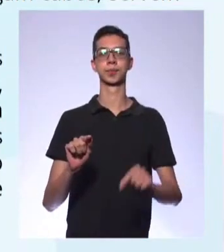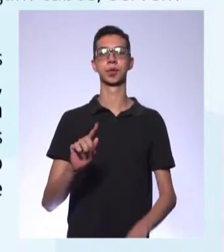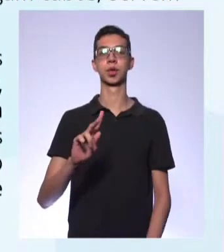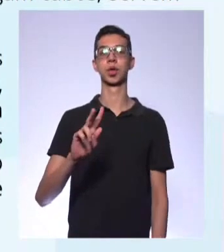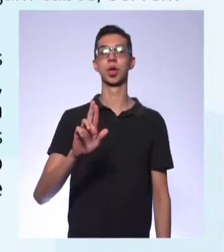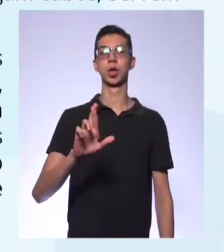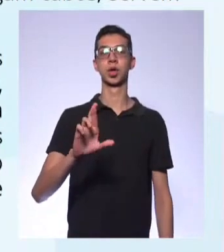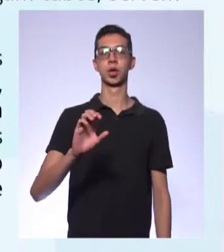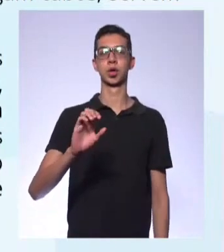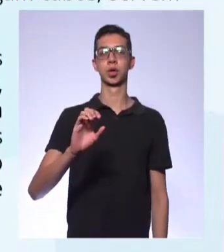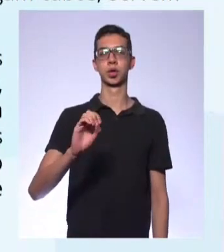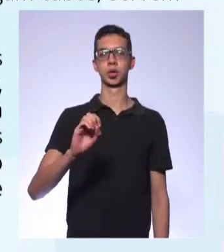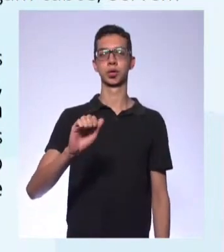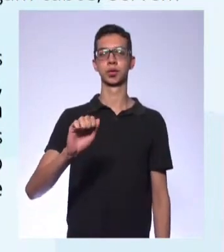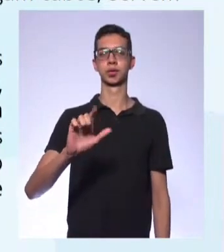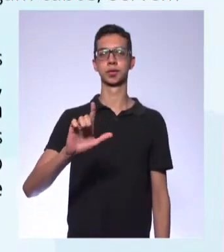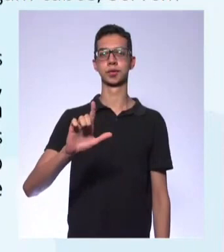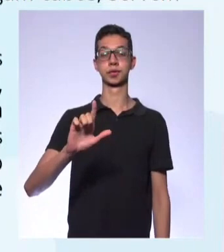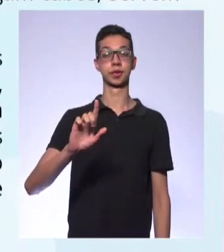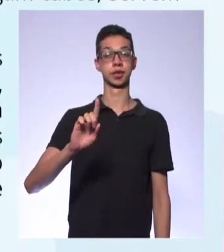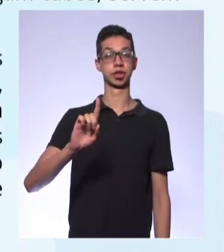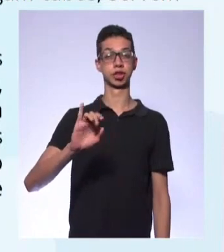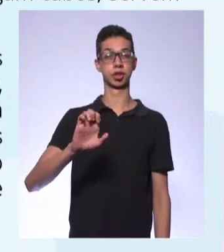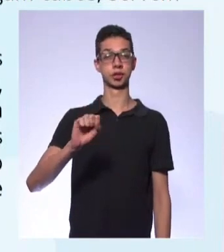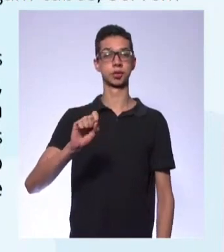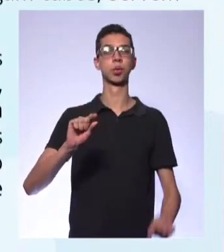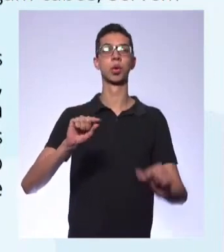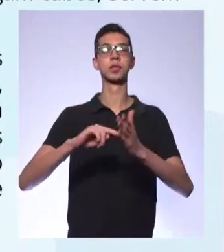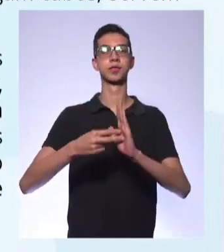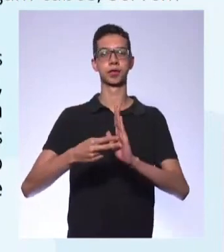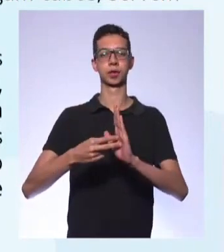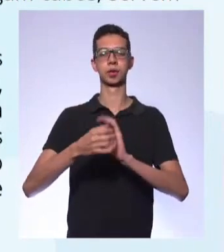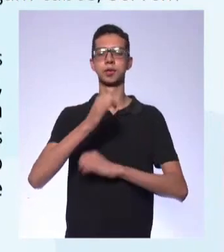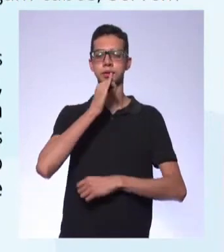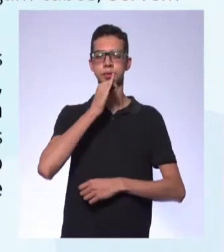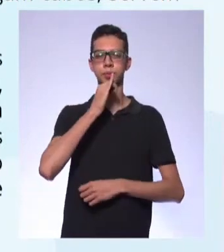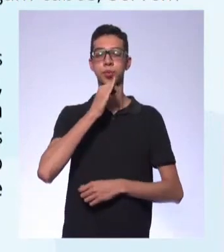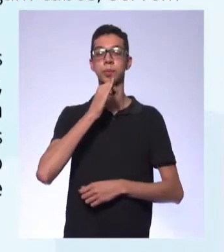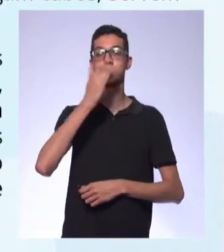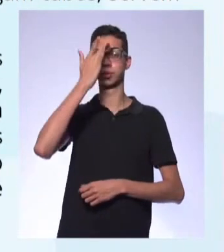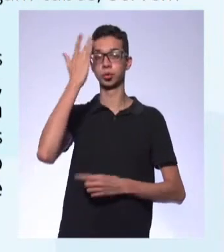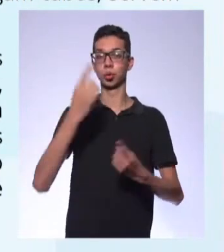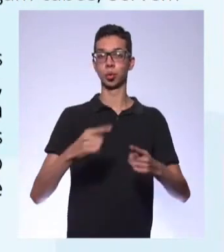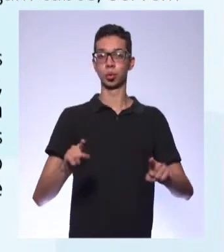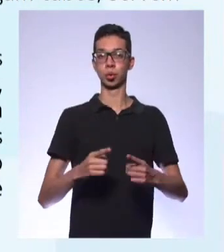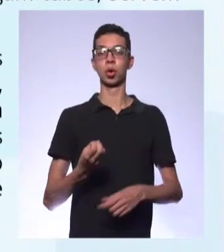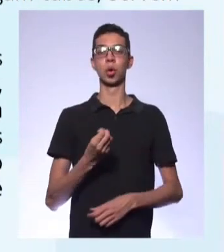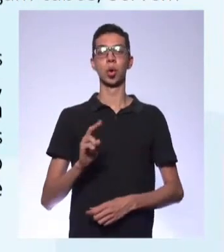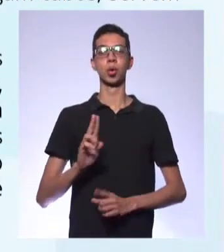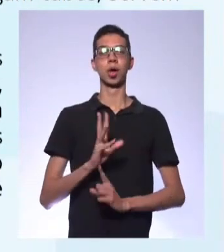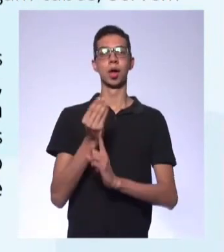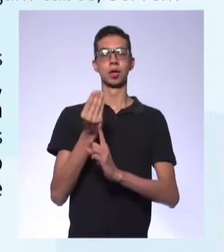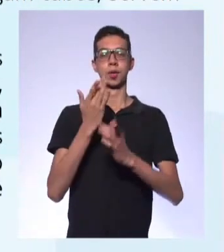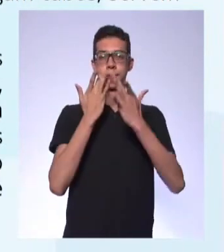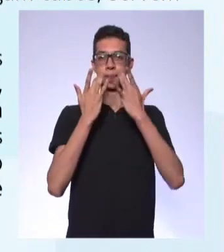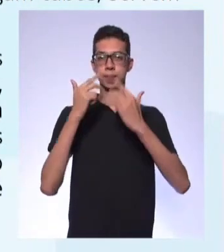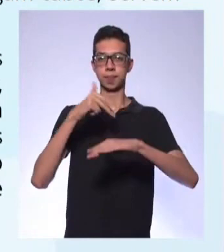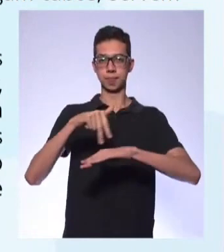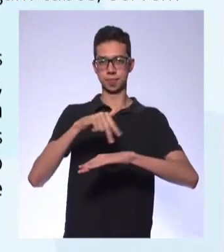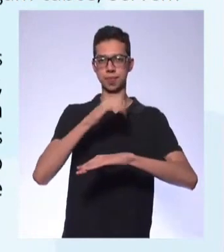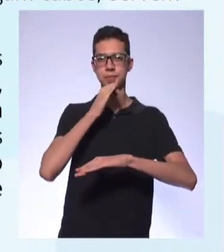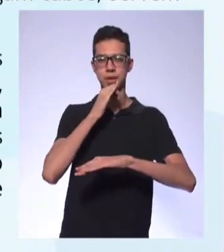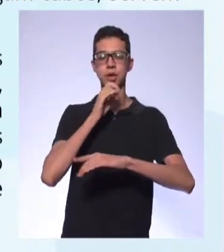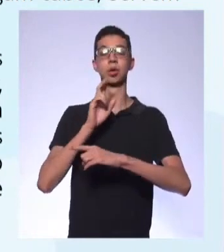assistentes indispensáveis. O que é o hold, então? O hold, ele acaba sendo o braço direito do músico ou do artista que está lá no palco. É ele que vai